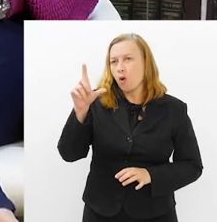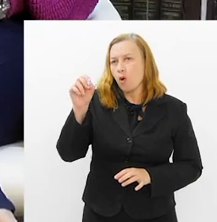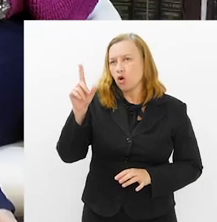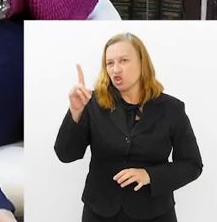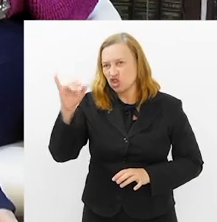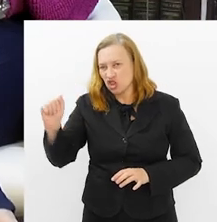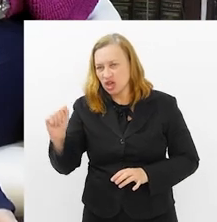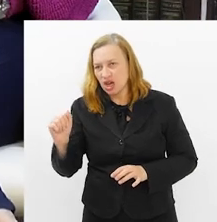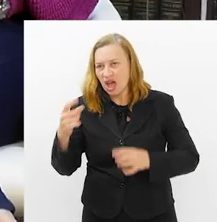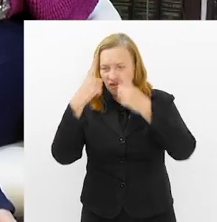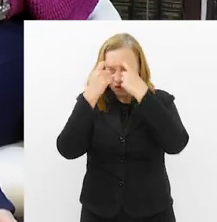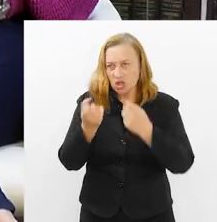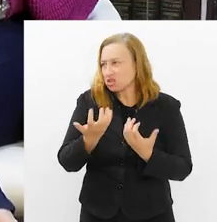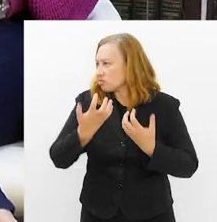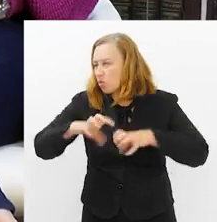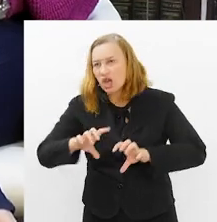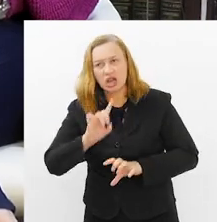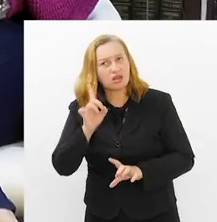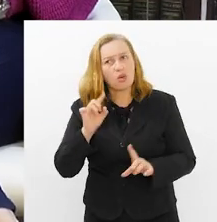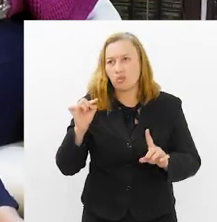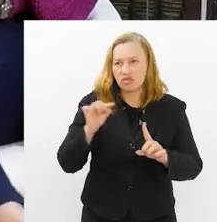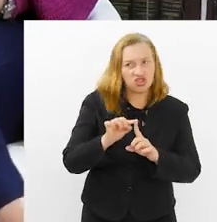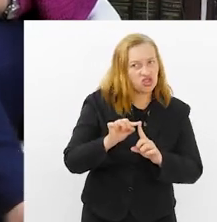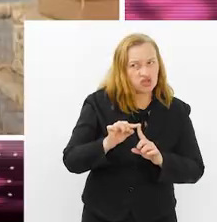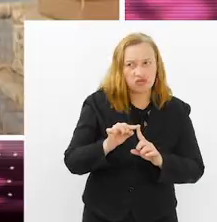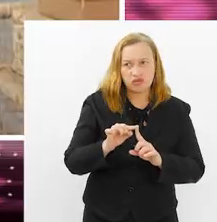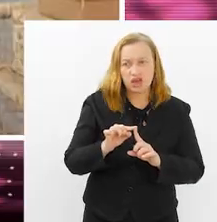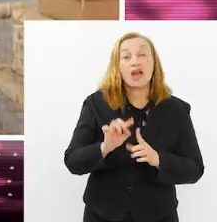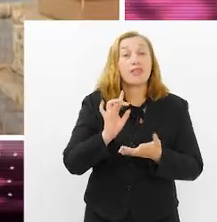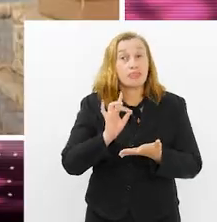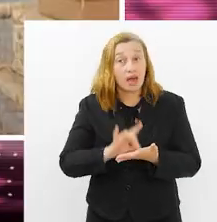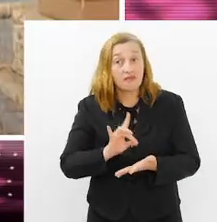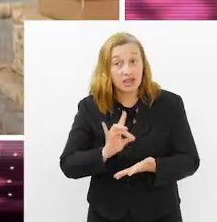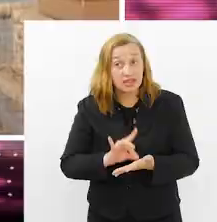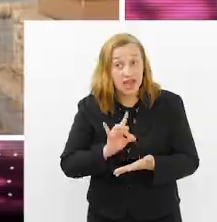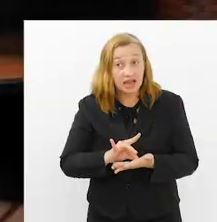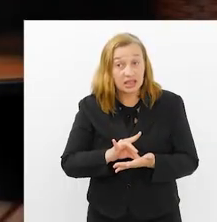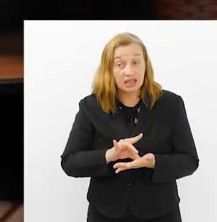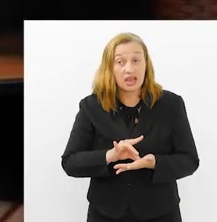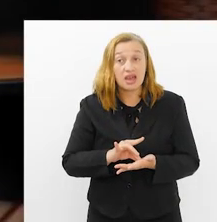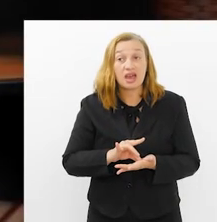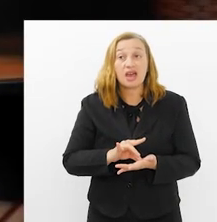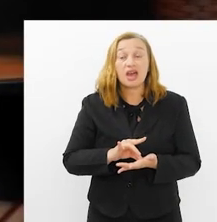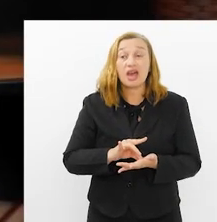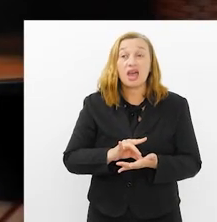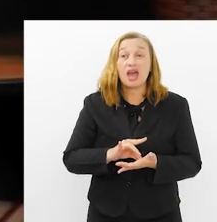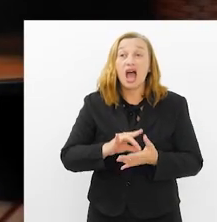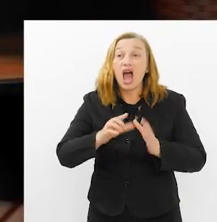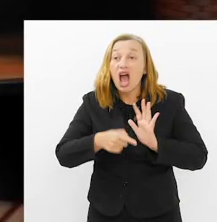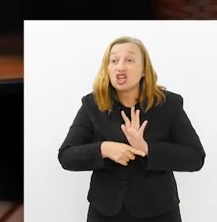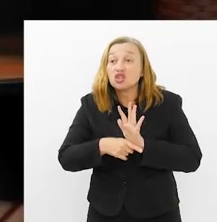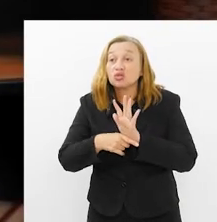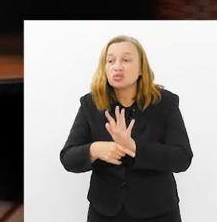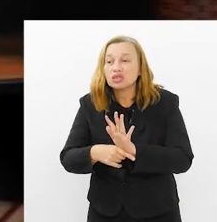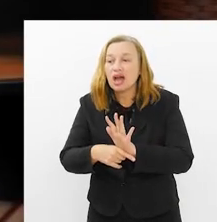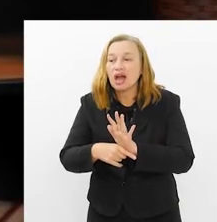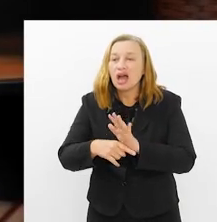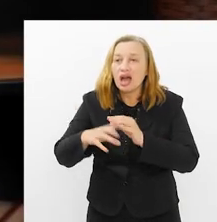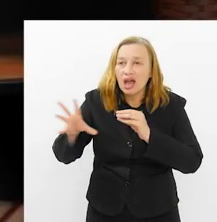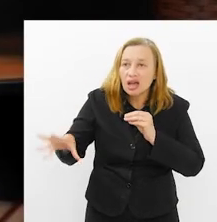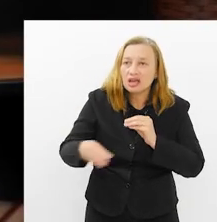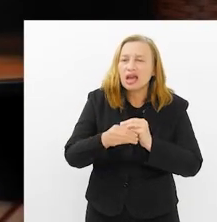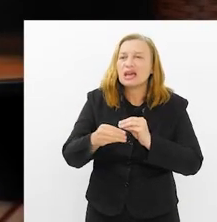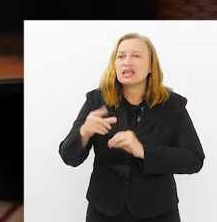suscitar discussões violentas, né? Até porque Porque esse às não é vezes. o objetivo, né? O objetivo, na verdade, é